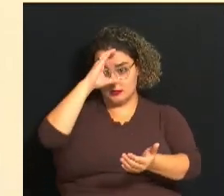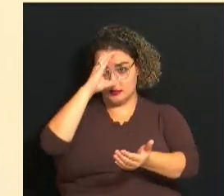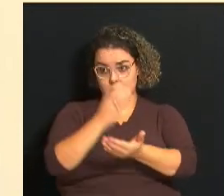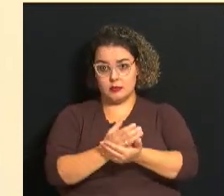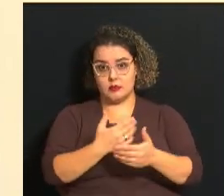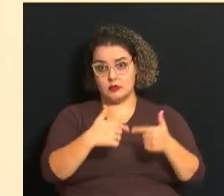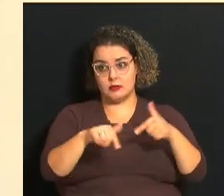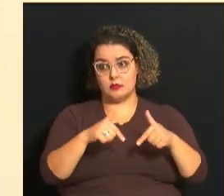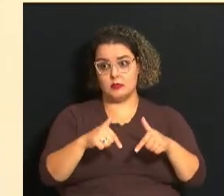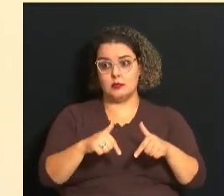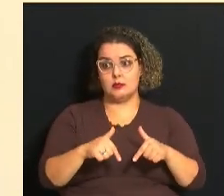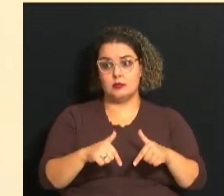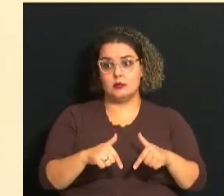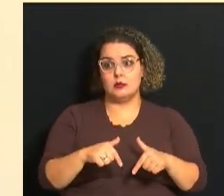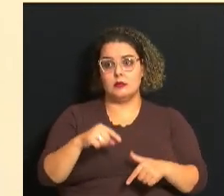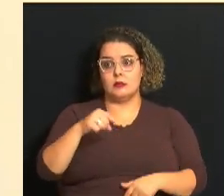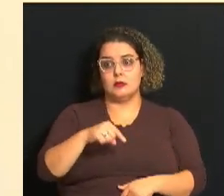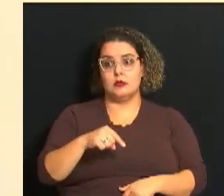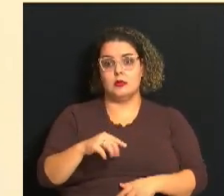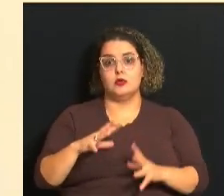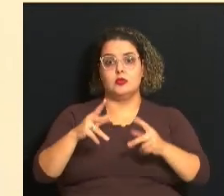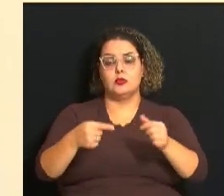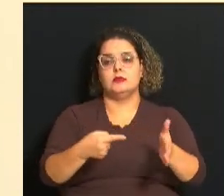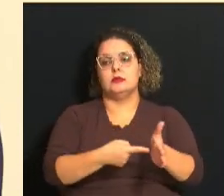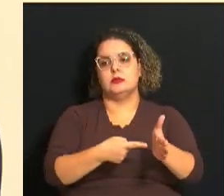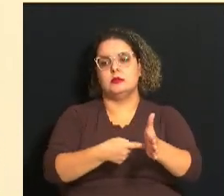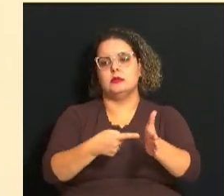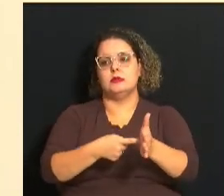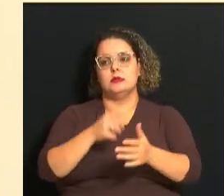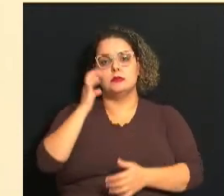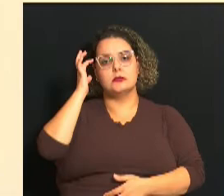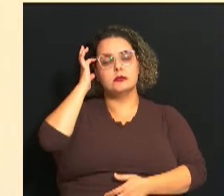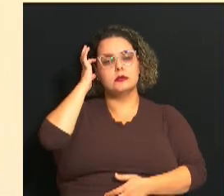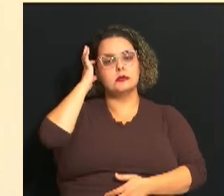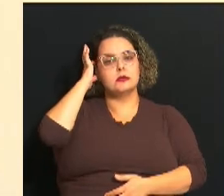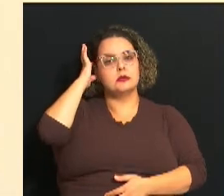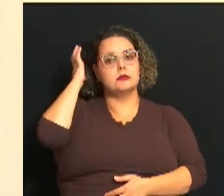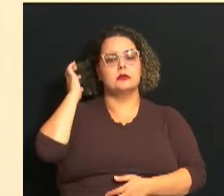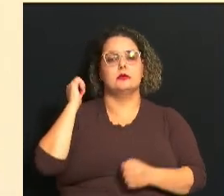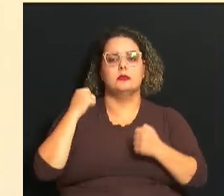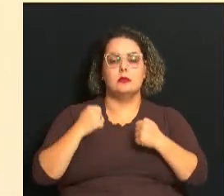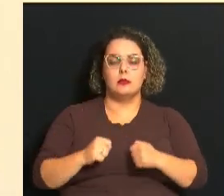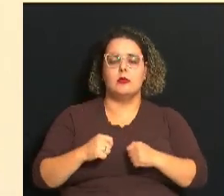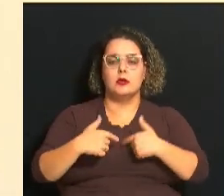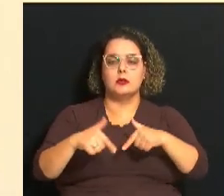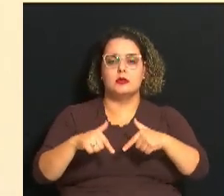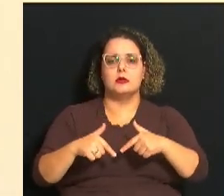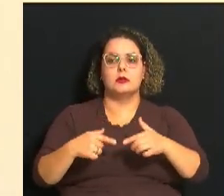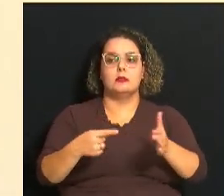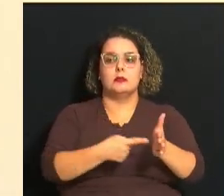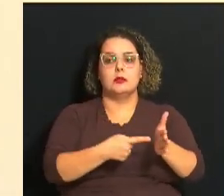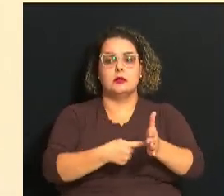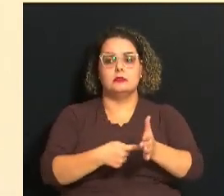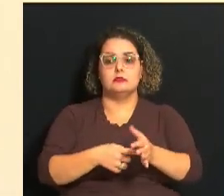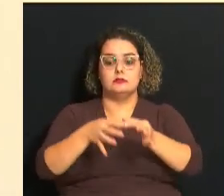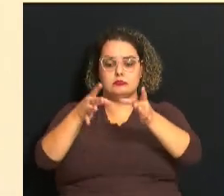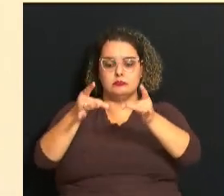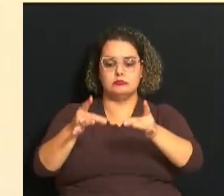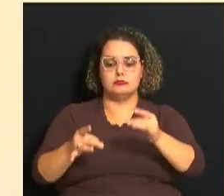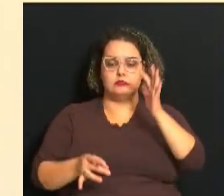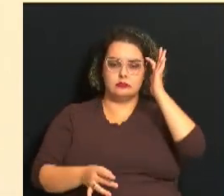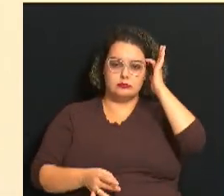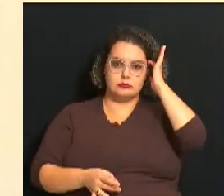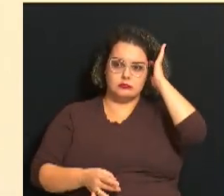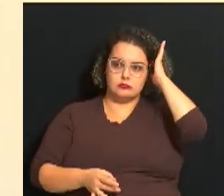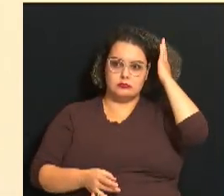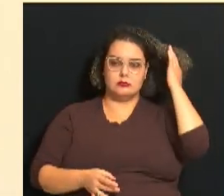trabalhador ele vai ser um aglutinador das denúncias E aí ele pode trabalhar as denúncias de modo categorizado um determinado setor que